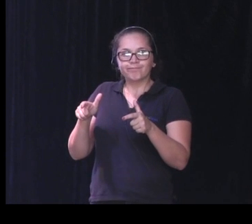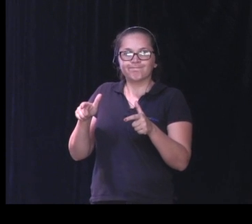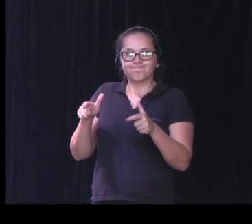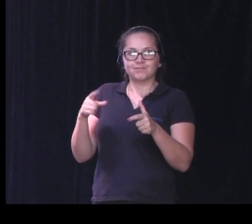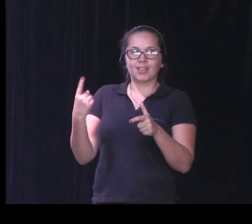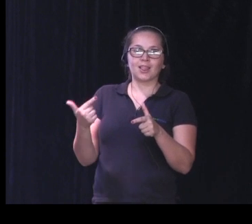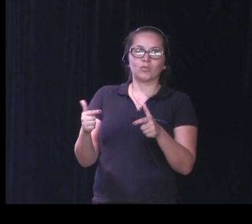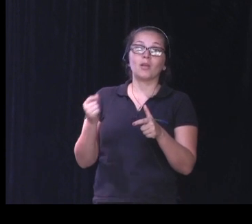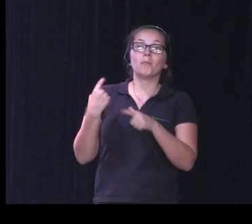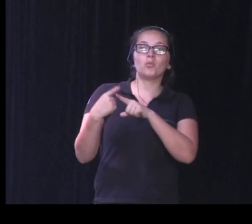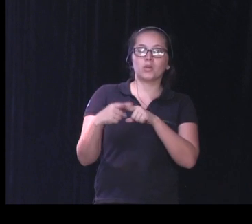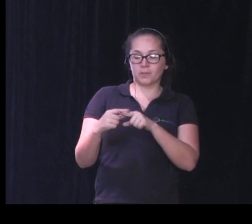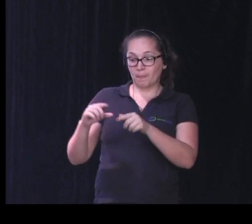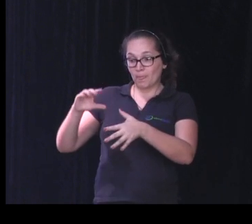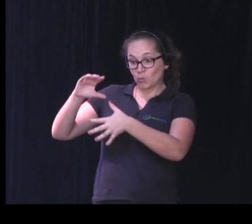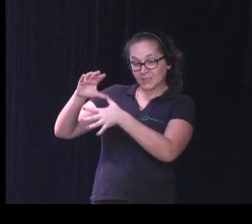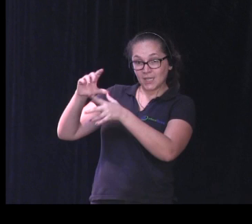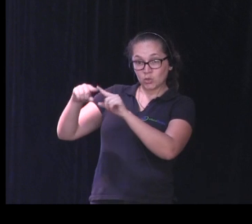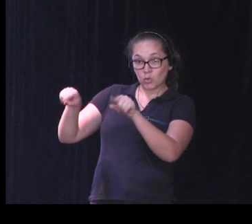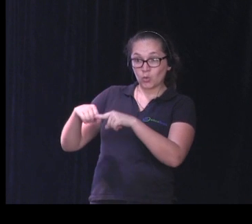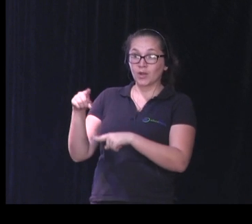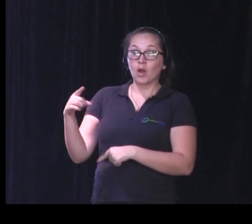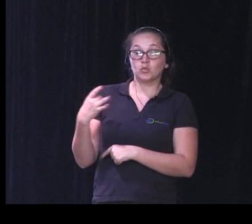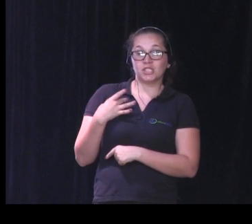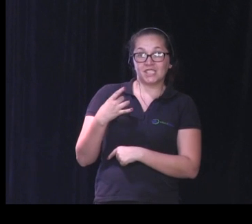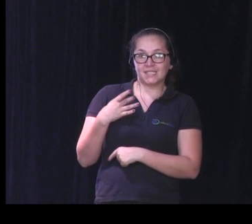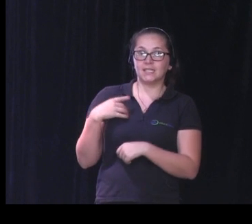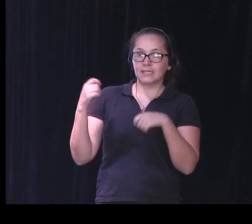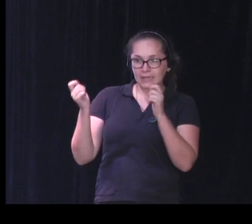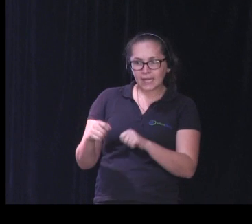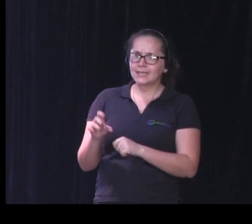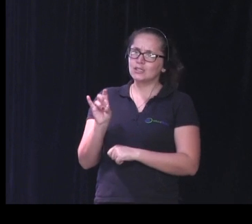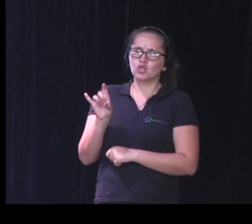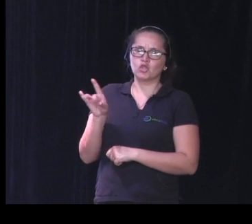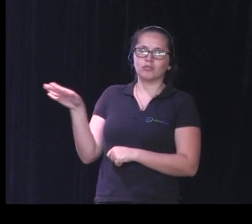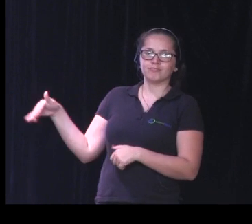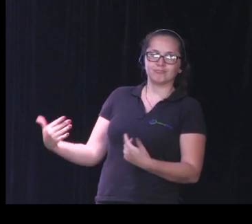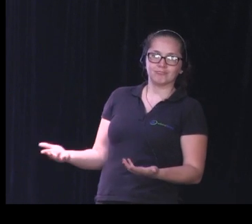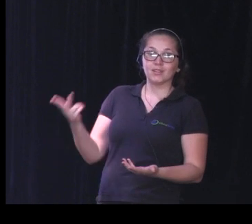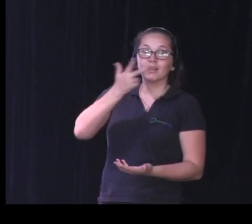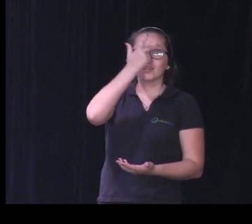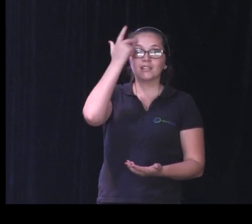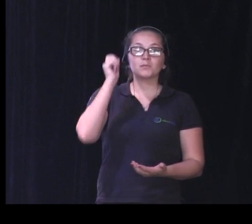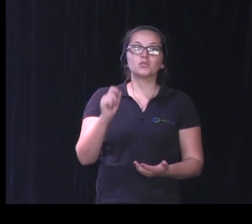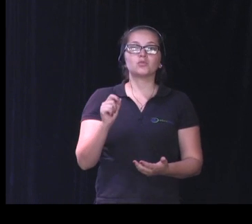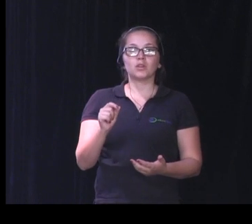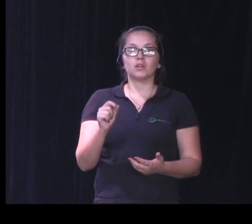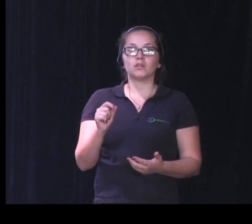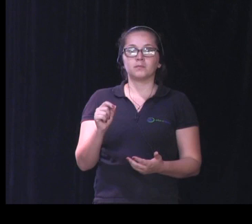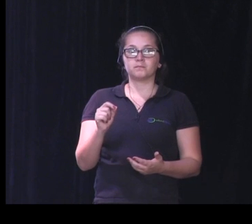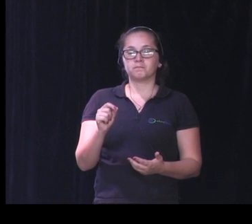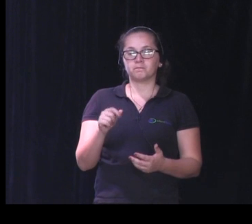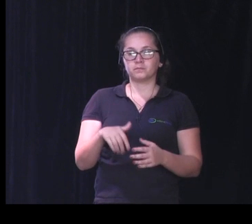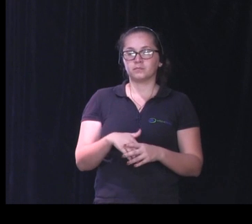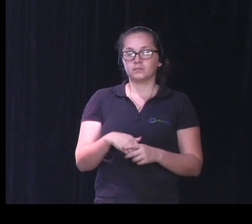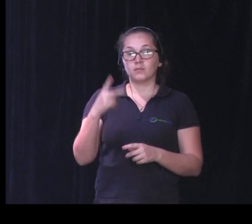não cresceu. Por quê? Porque o território que efetivamente o Chile pode desfrutar é aí. E as pessoas